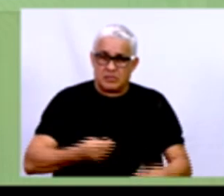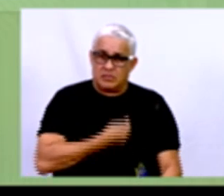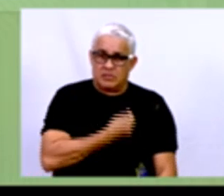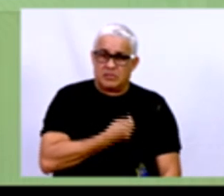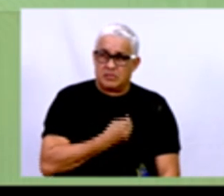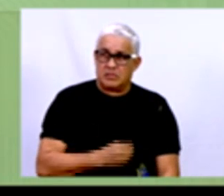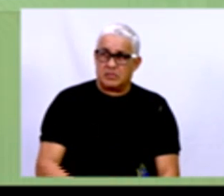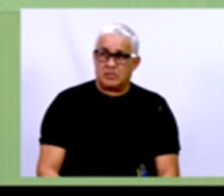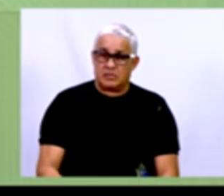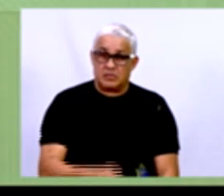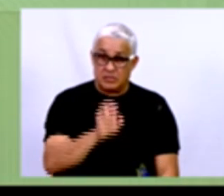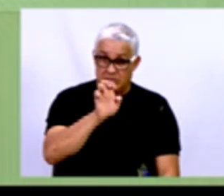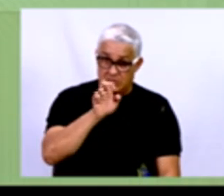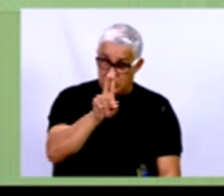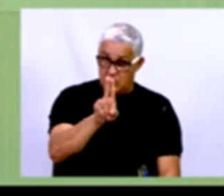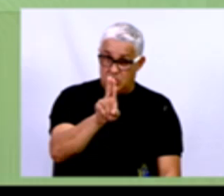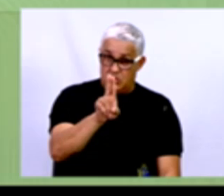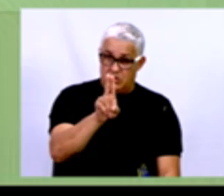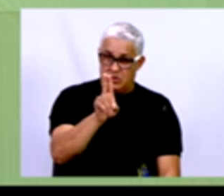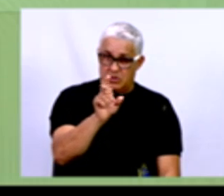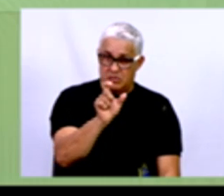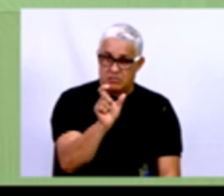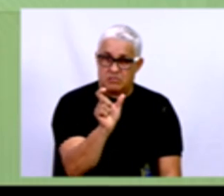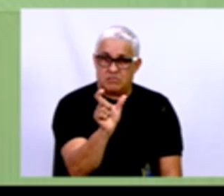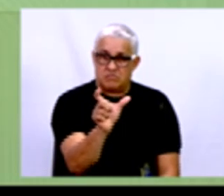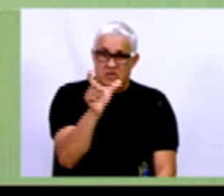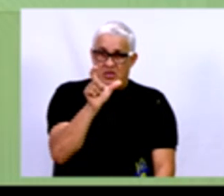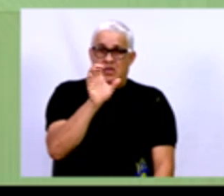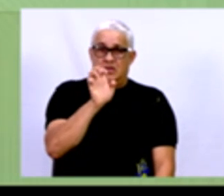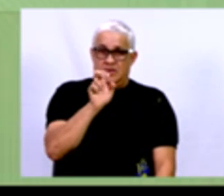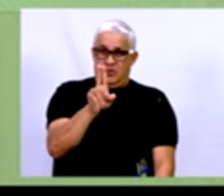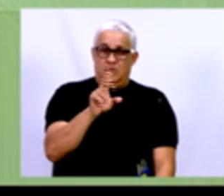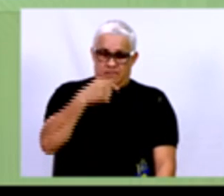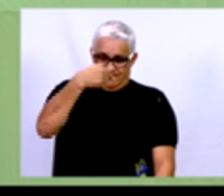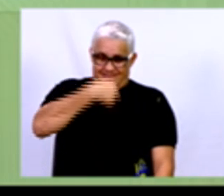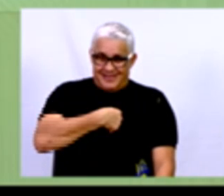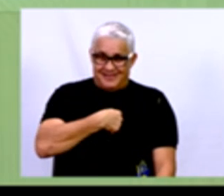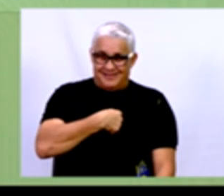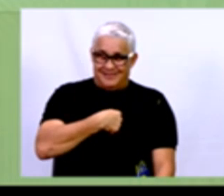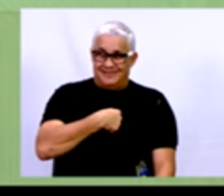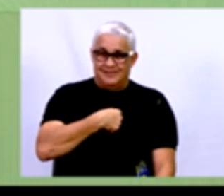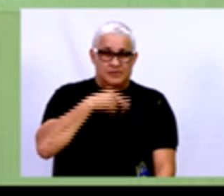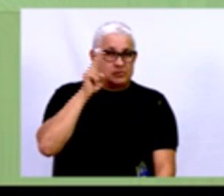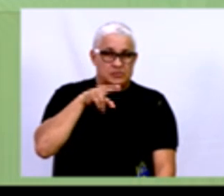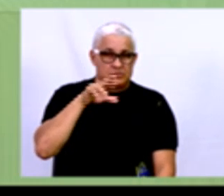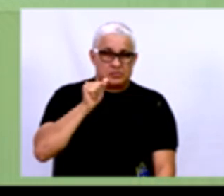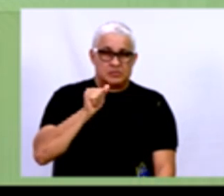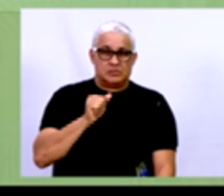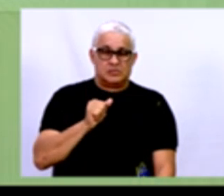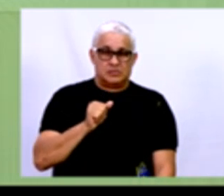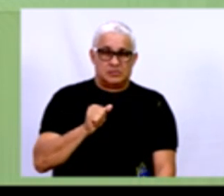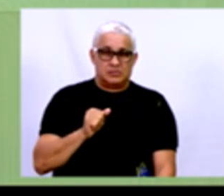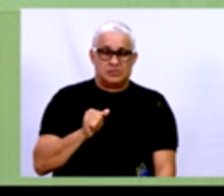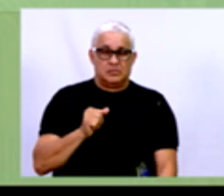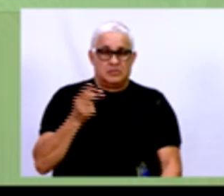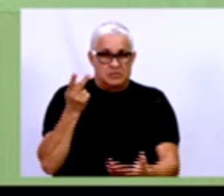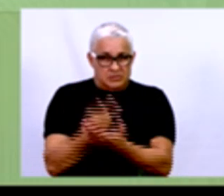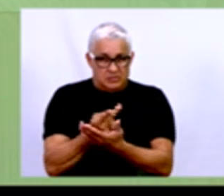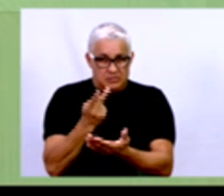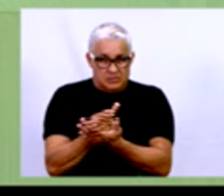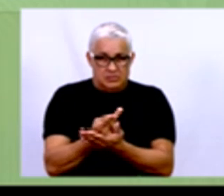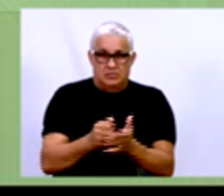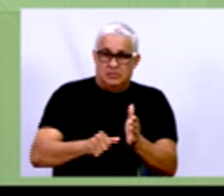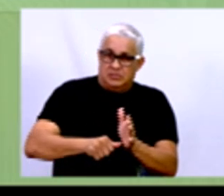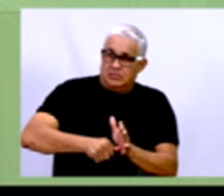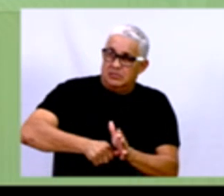Vejam, o eu está sendo evidenciado, né? Então, quando você tem eu nunca cometo esse erro,